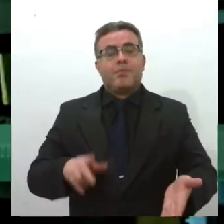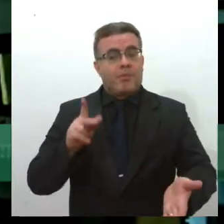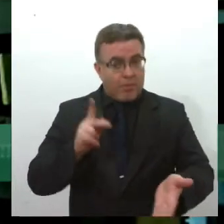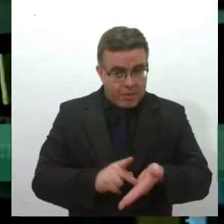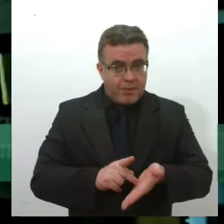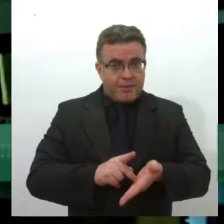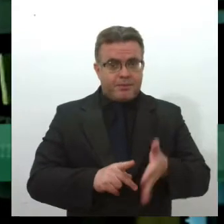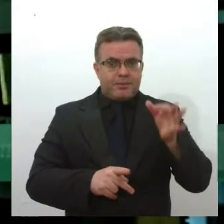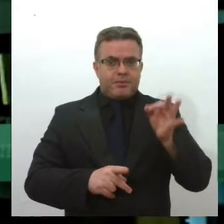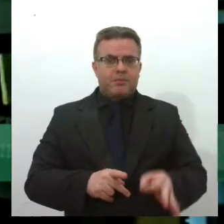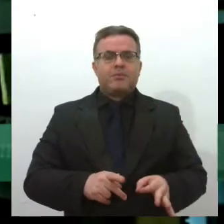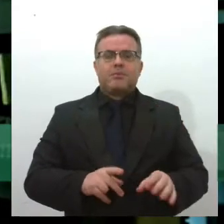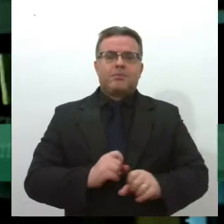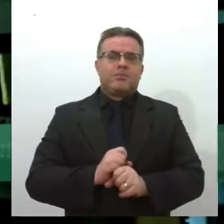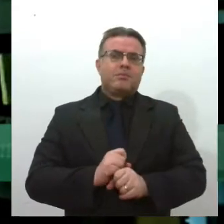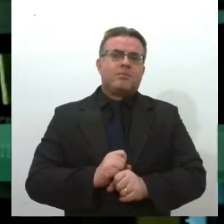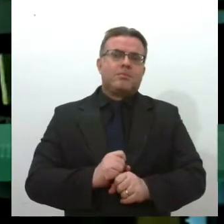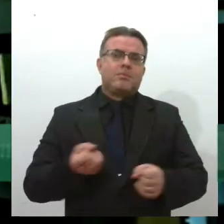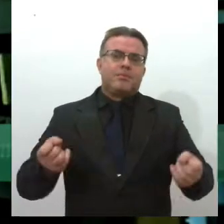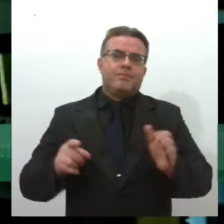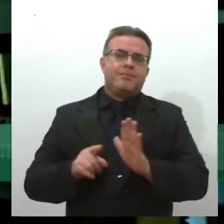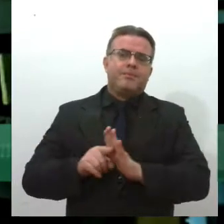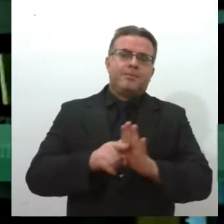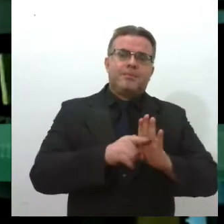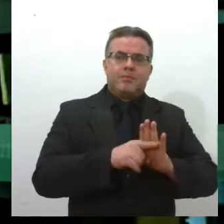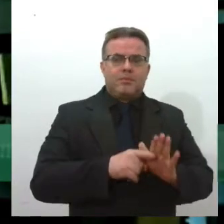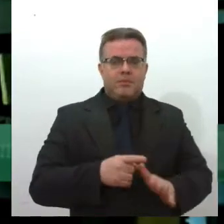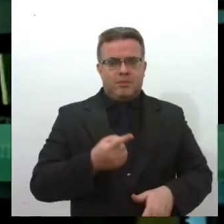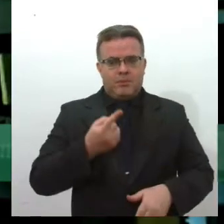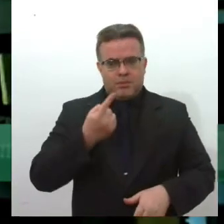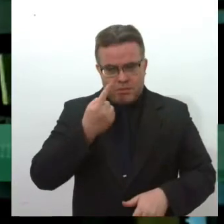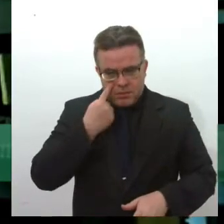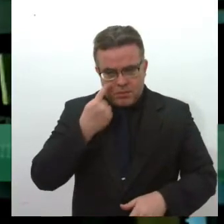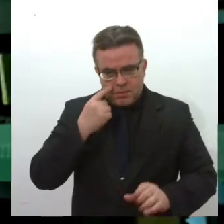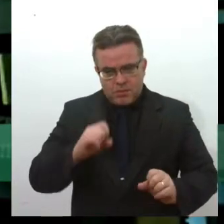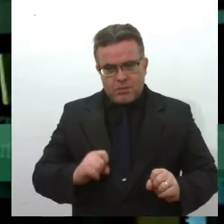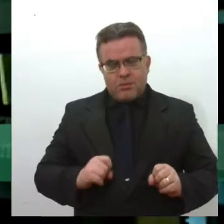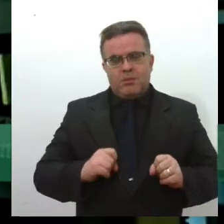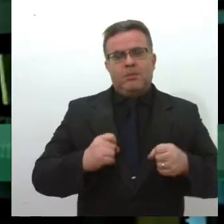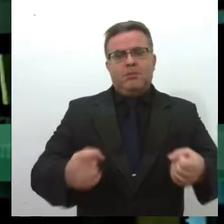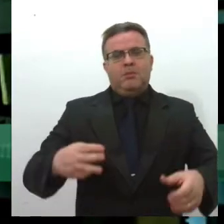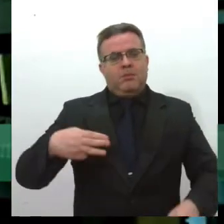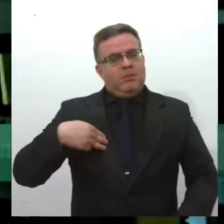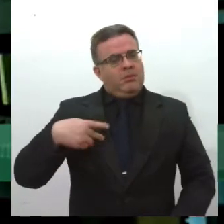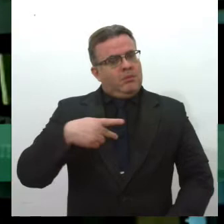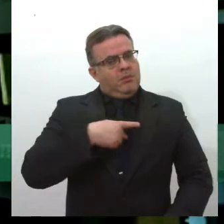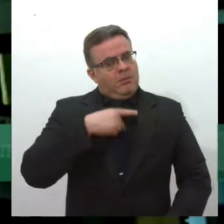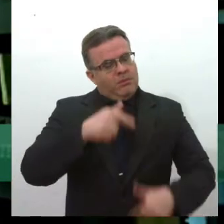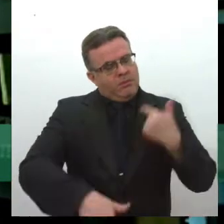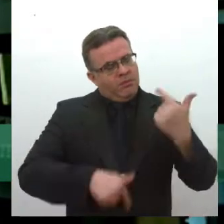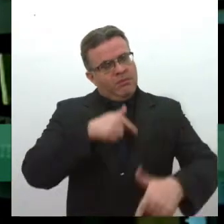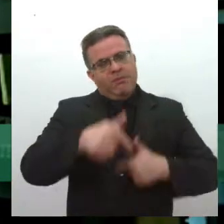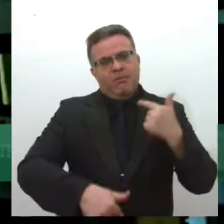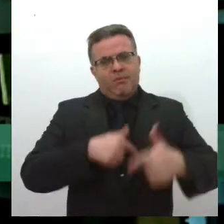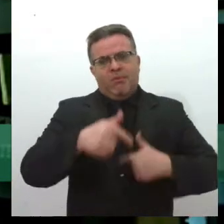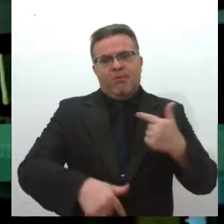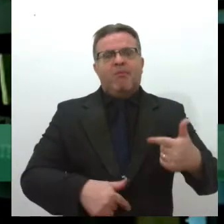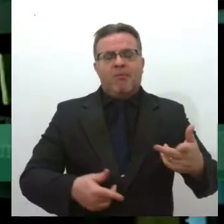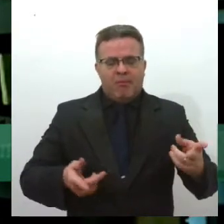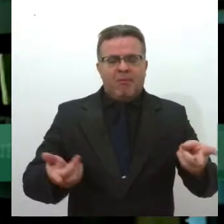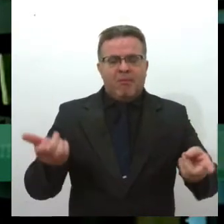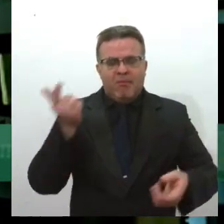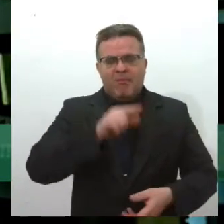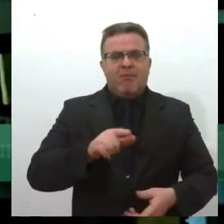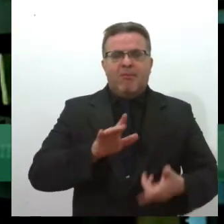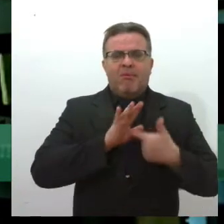é virtualmente impossível, vai ser muito difícil, tem que fazer muito esforço, o Ministério Público vai ter que fazer mágica para conseguir